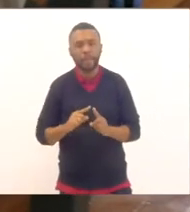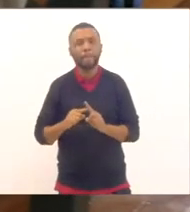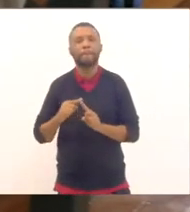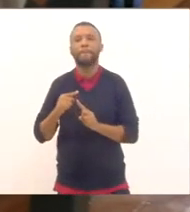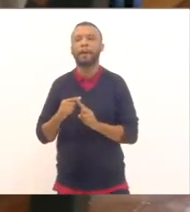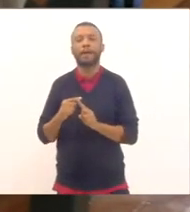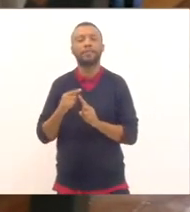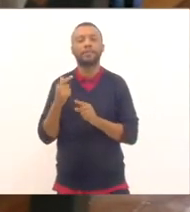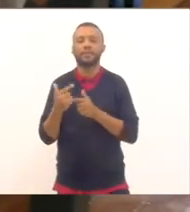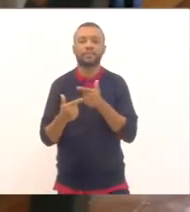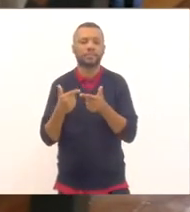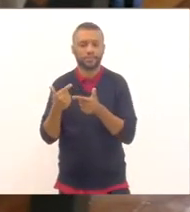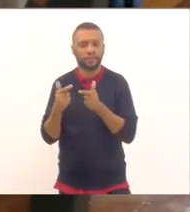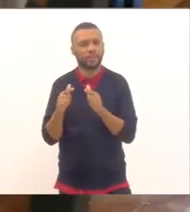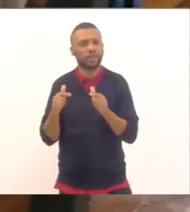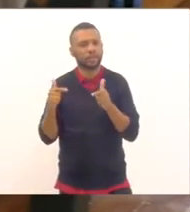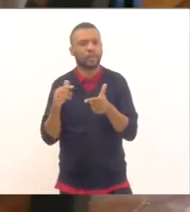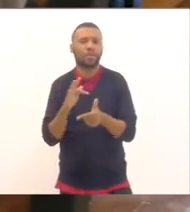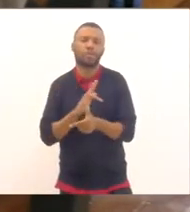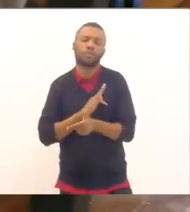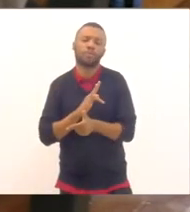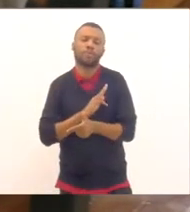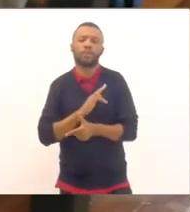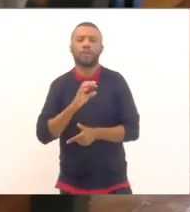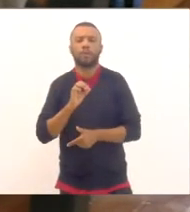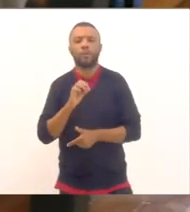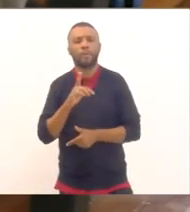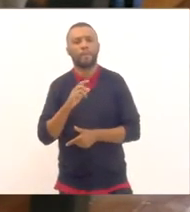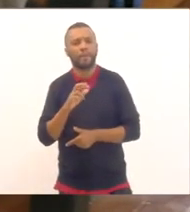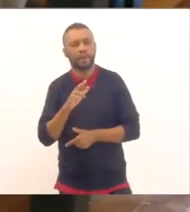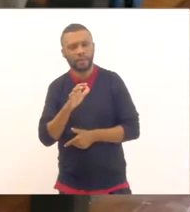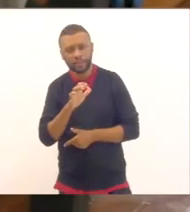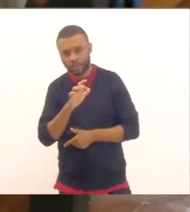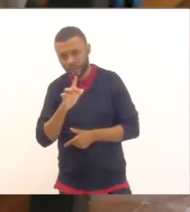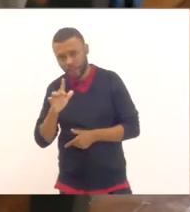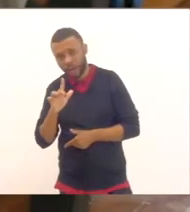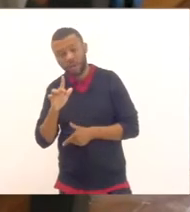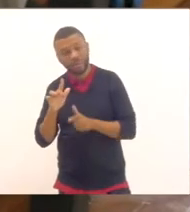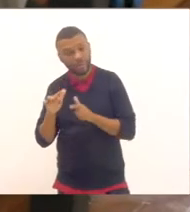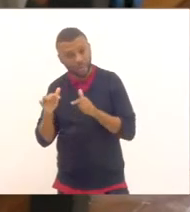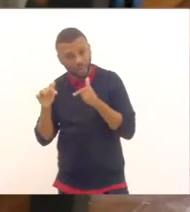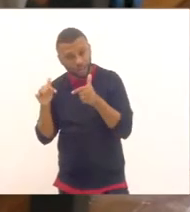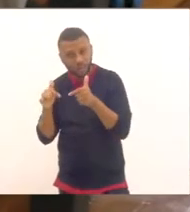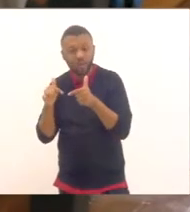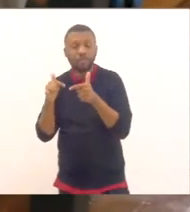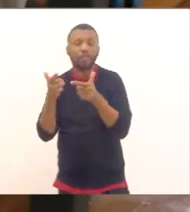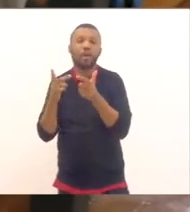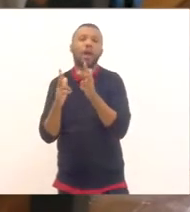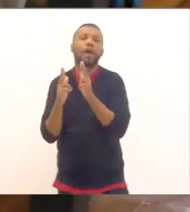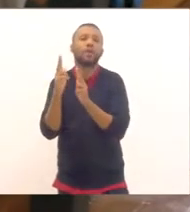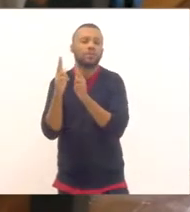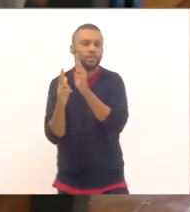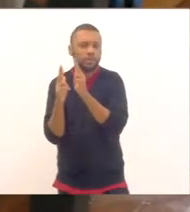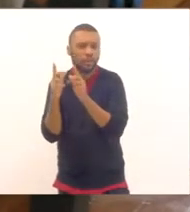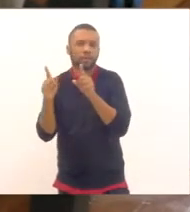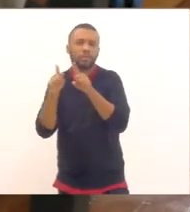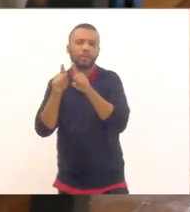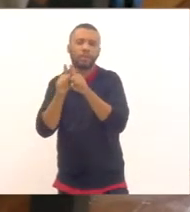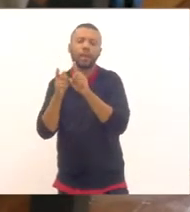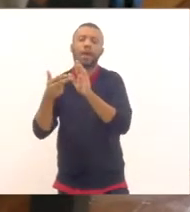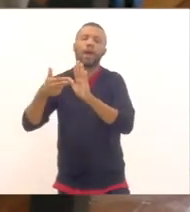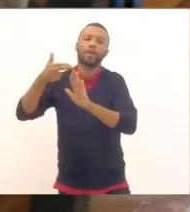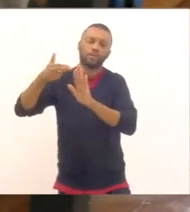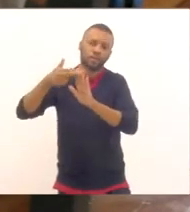de operações essa questão operacional da força-tarefa foi editado também a resolução